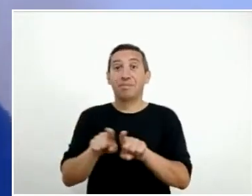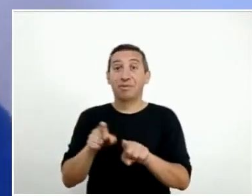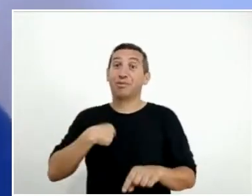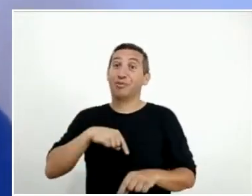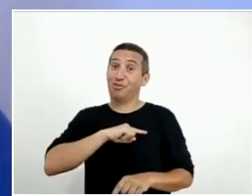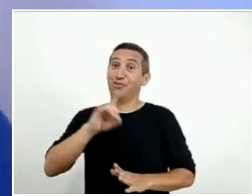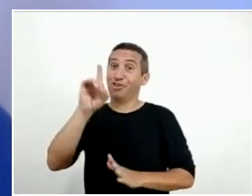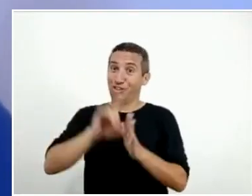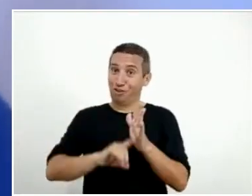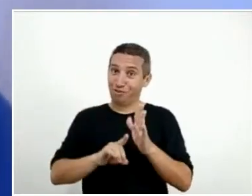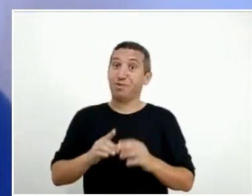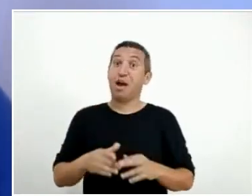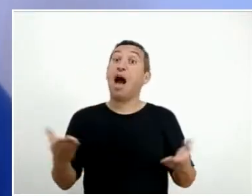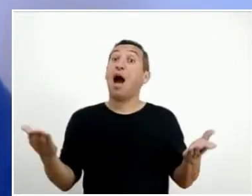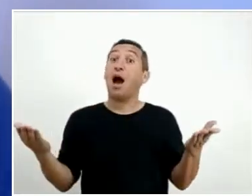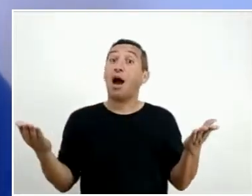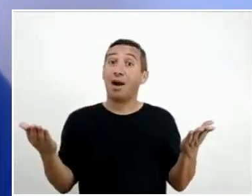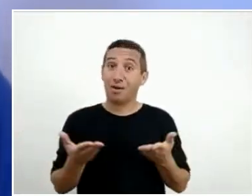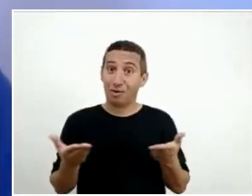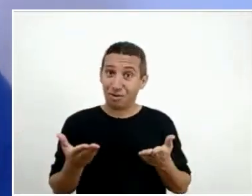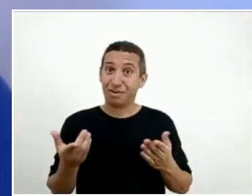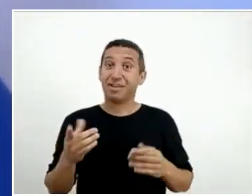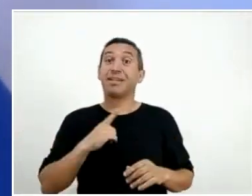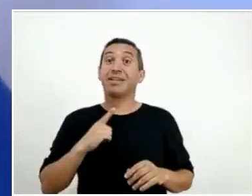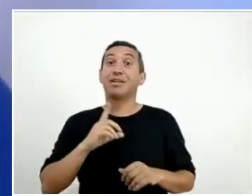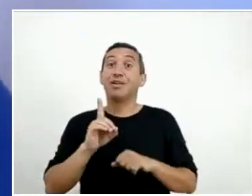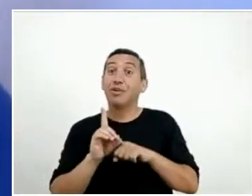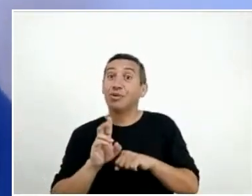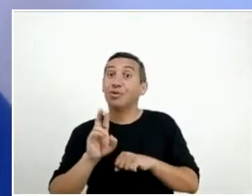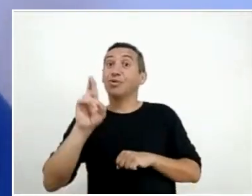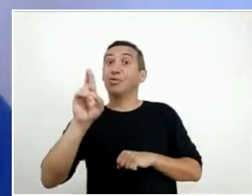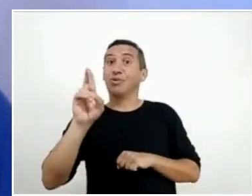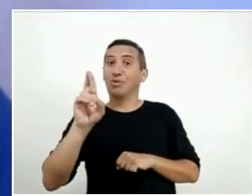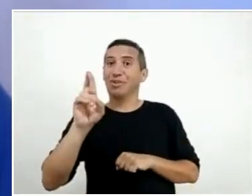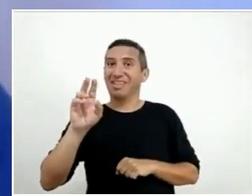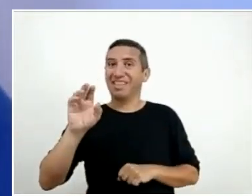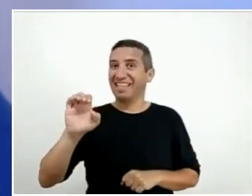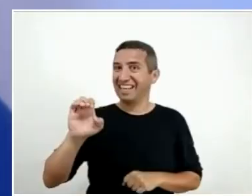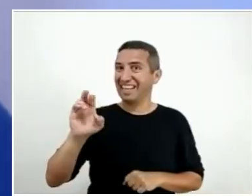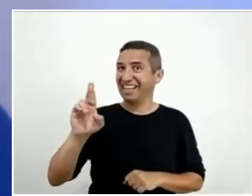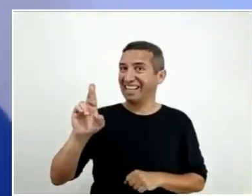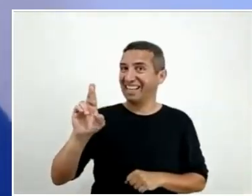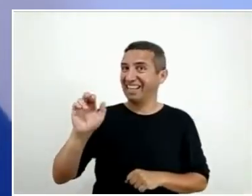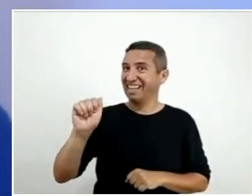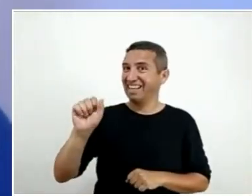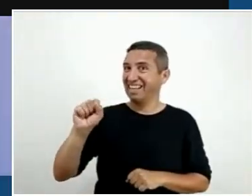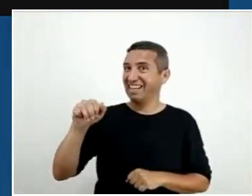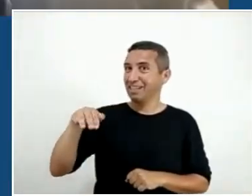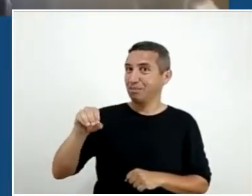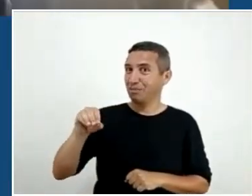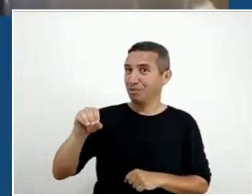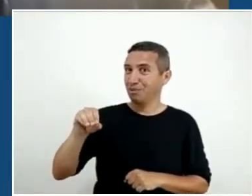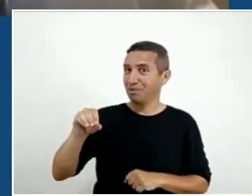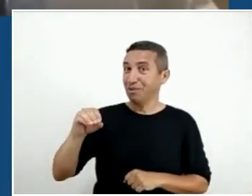agora nós teremos o doutor Erasmo Casella. Doutor Erasmo já está por